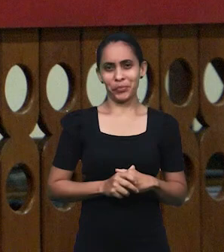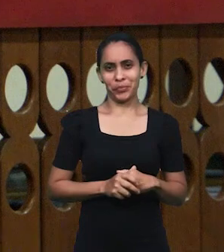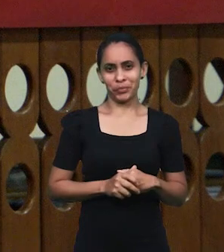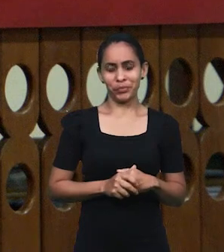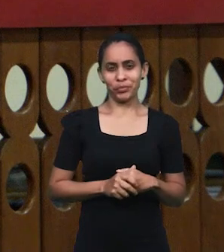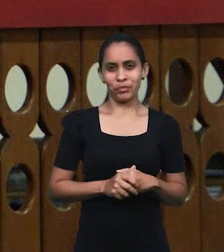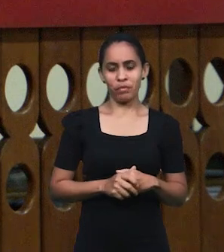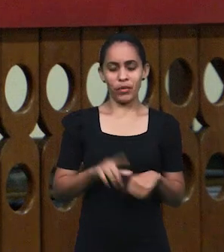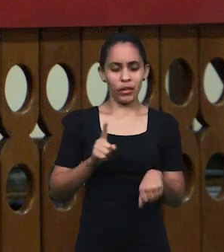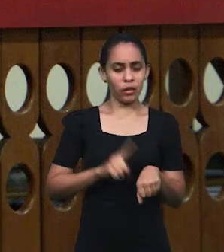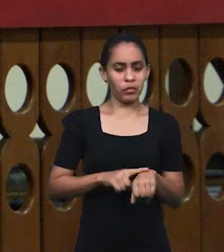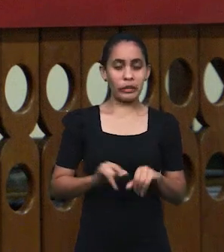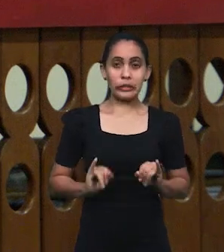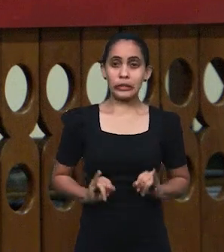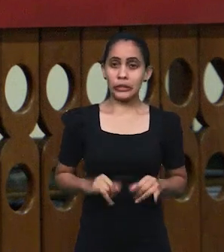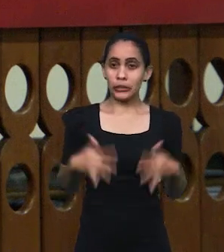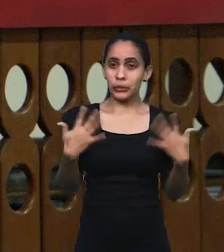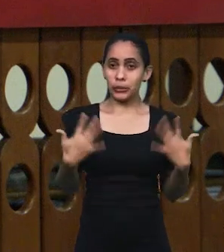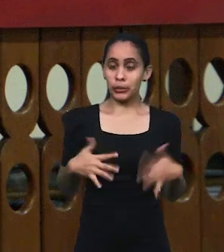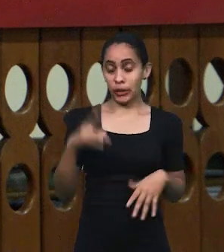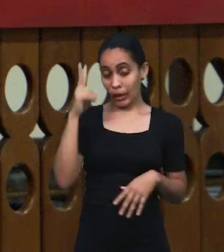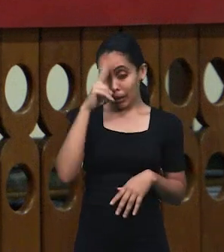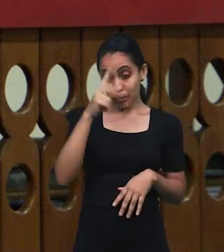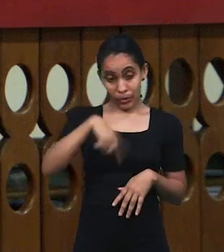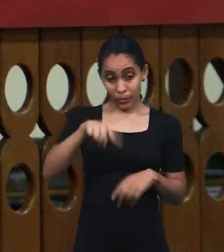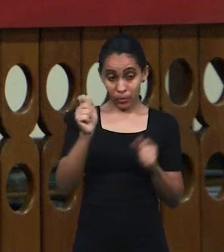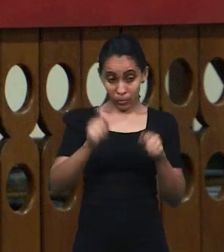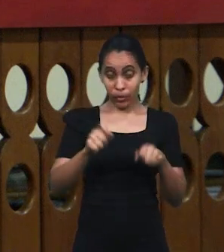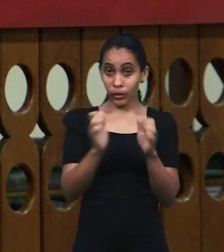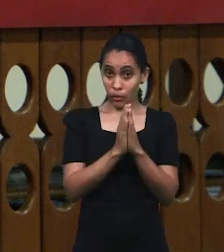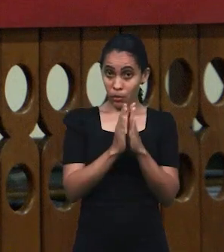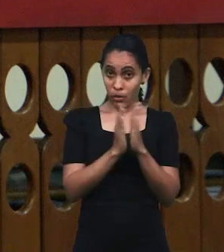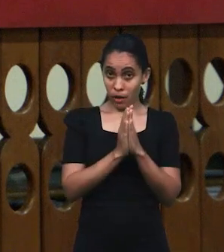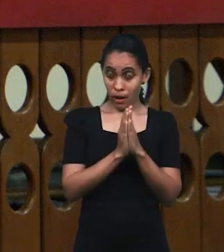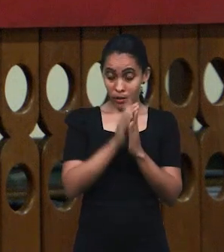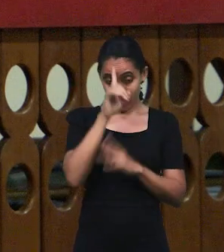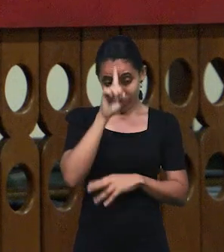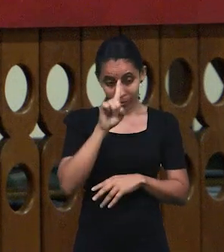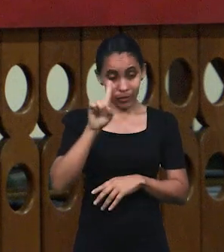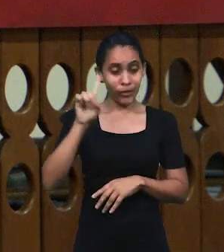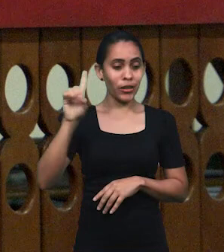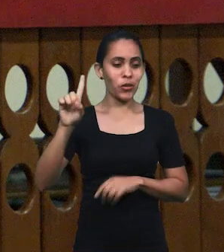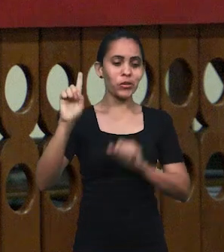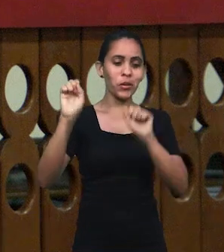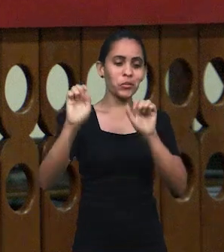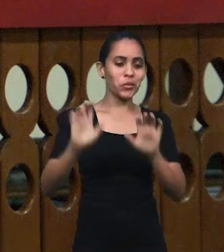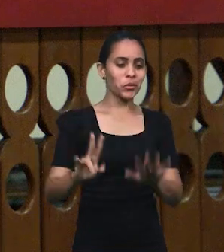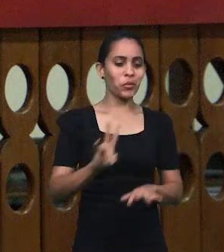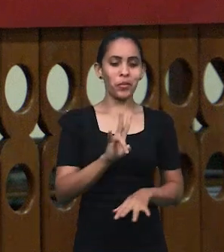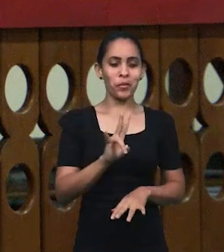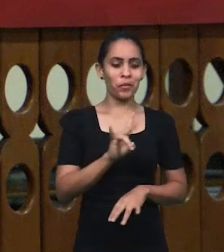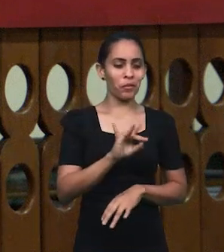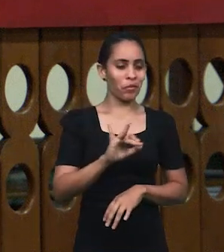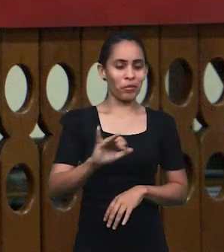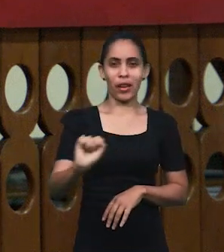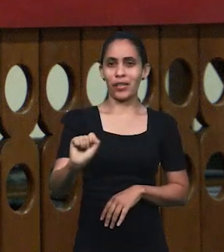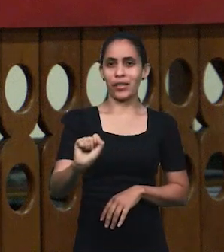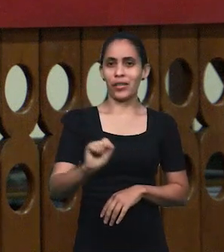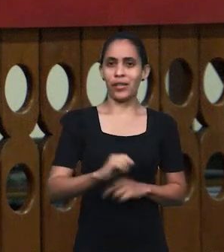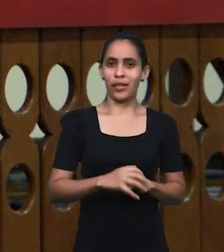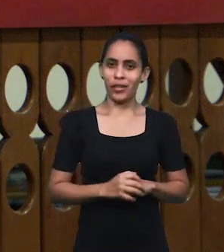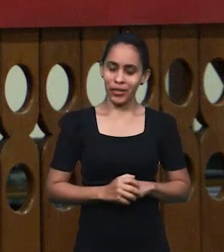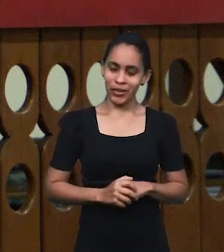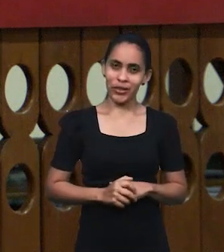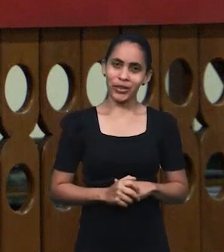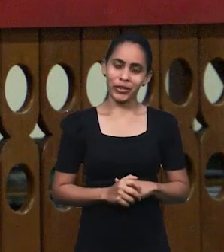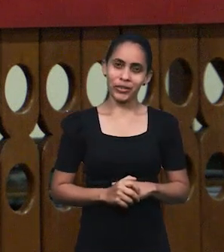amo. Na aflição, lembra que eles podem orar em meu nome e Deus vai ouvir. E